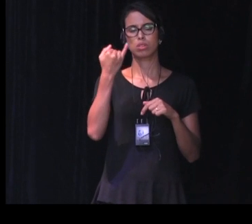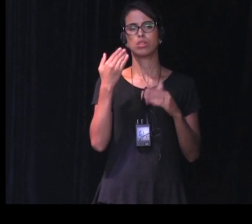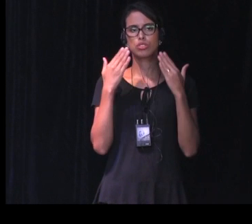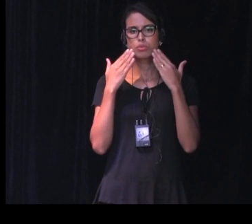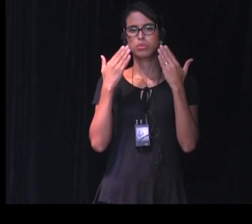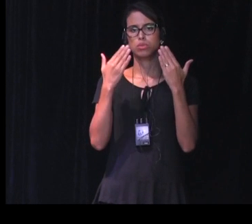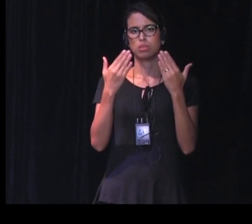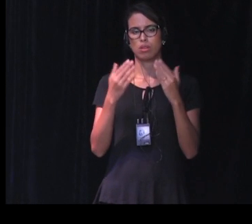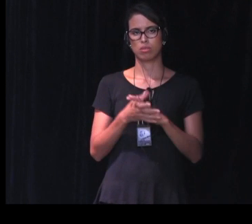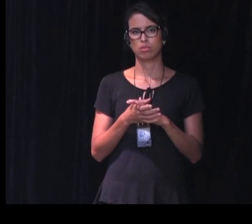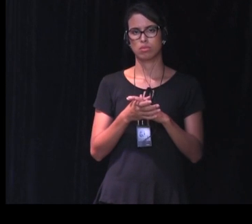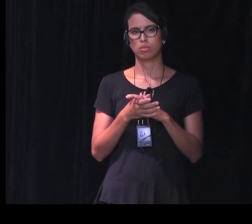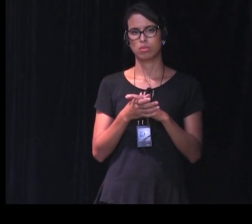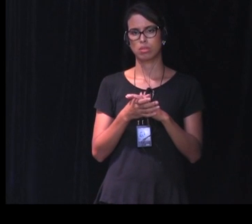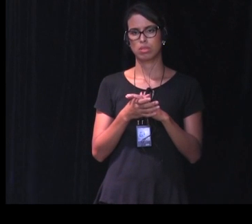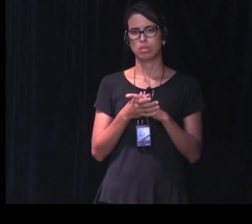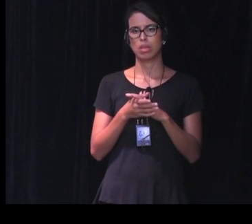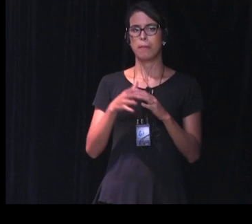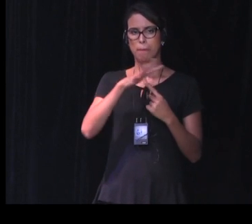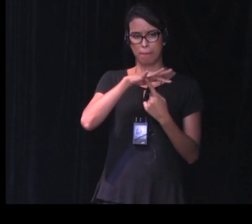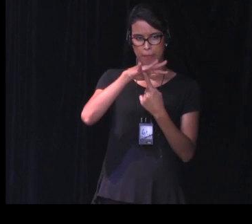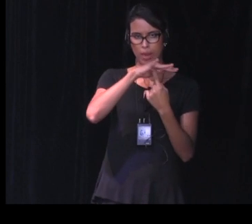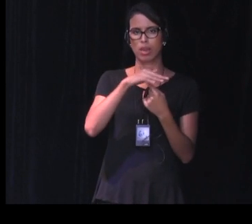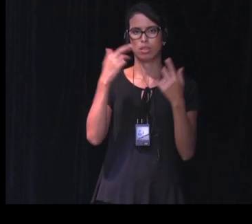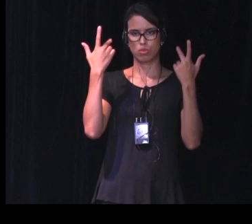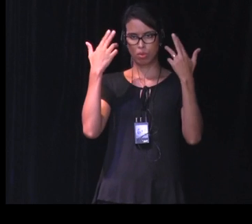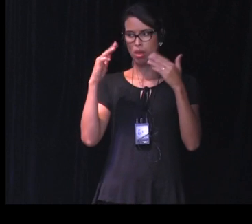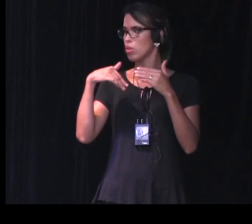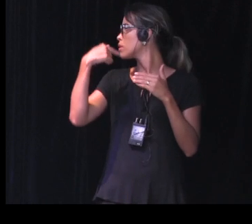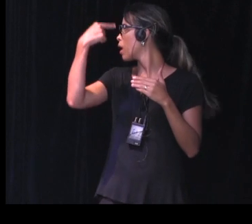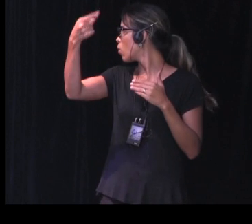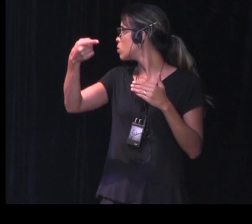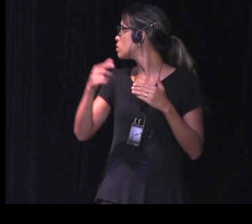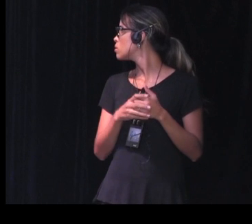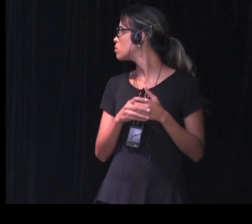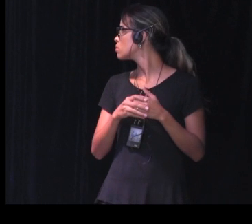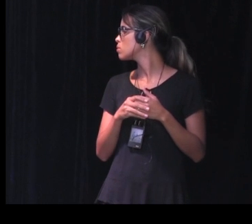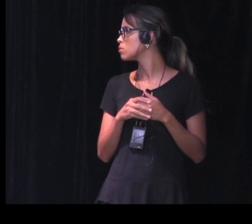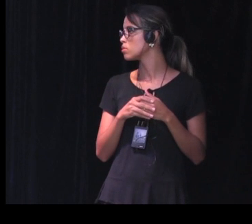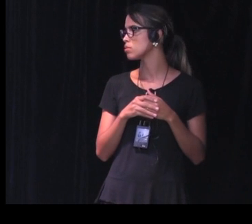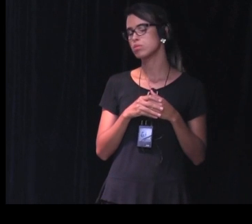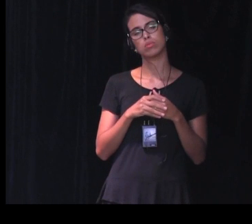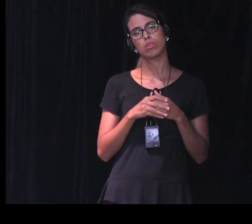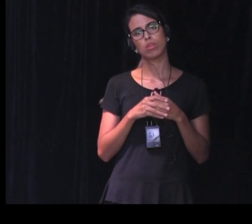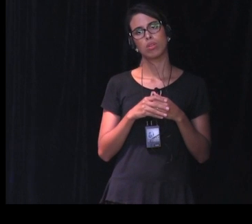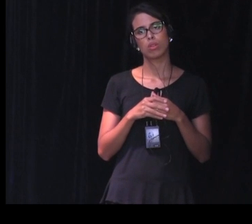uma certa importância, ou uma grande importância, na Quinta Normal posterior.